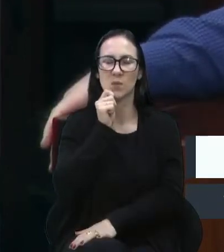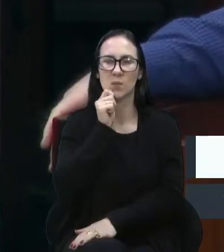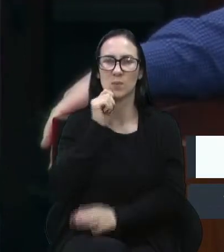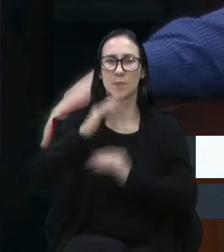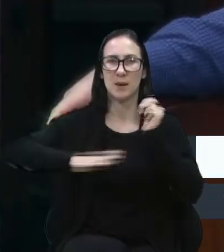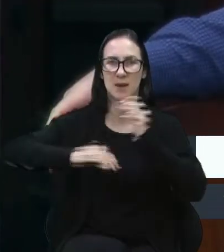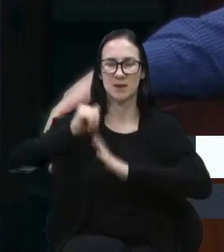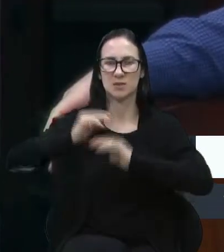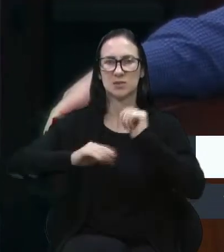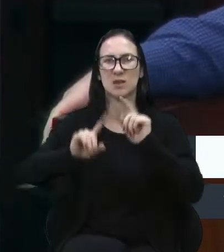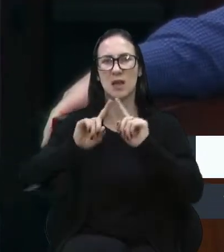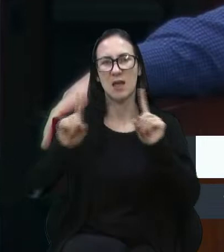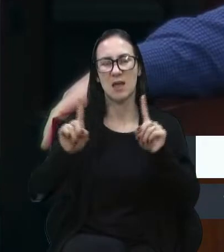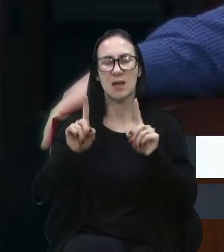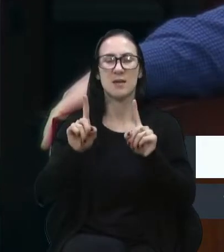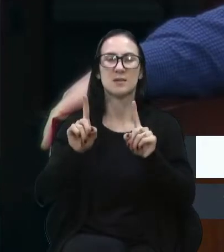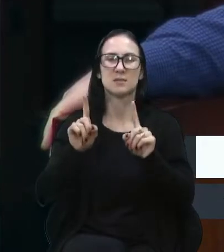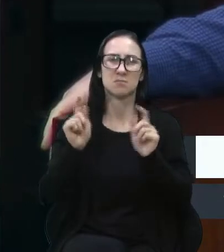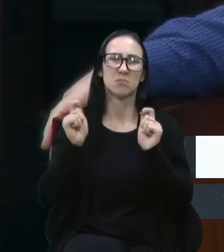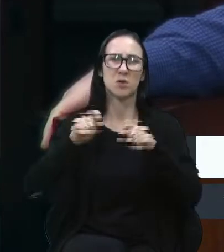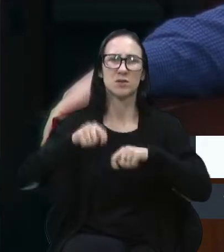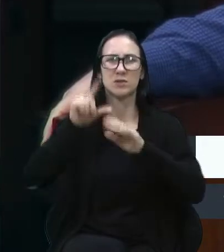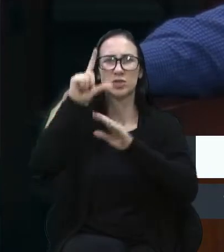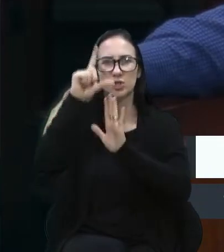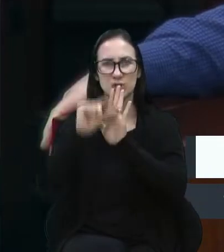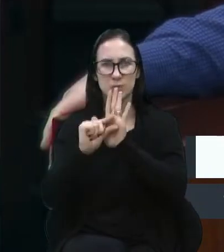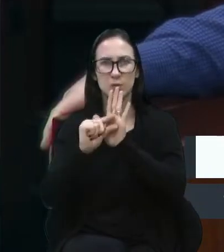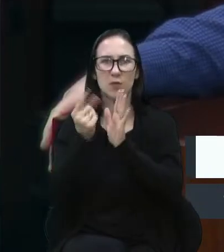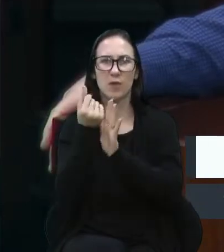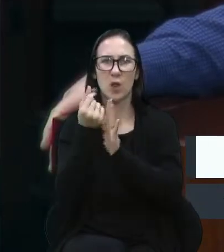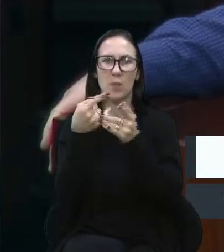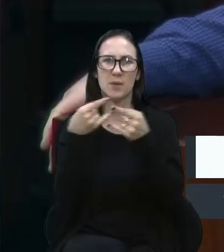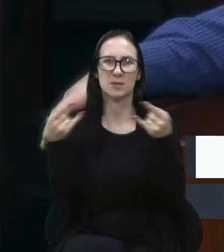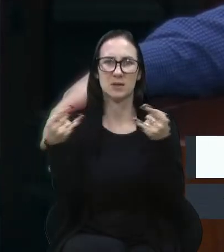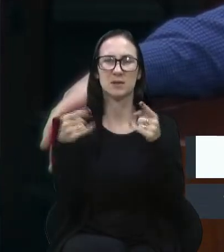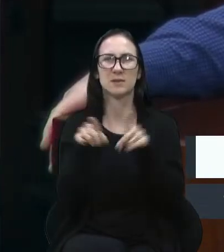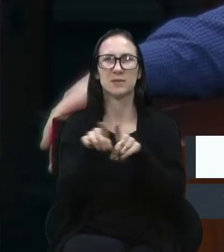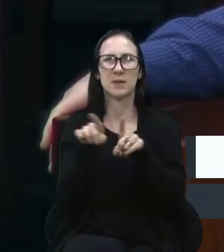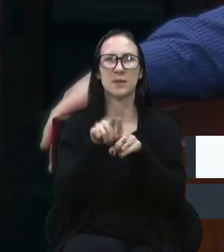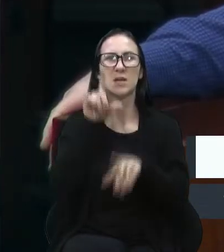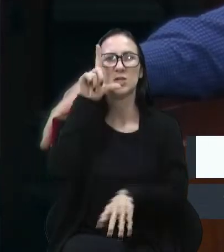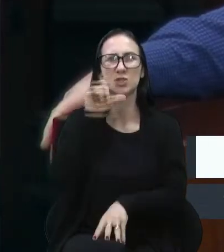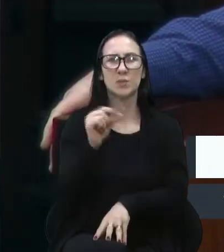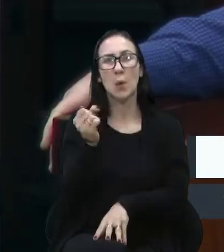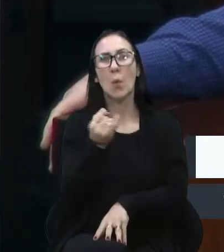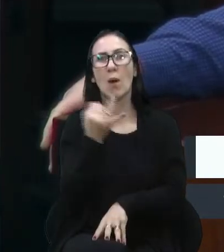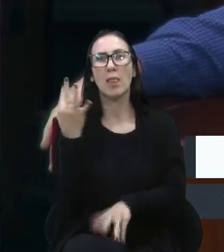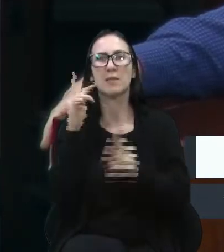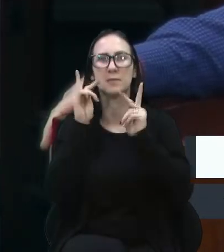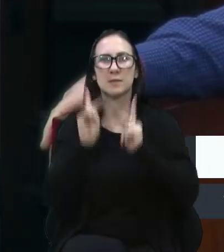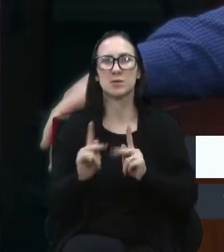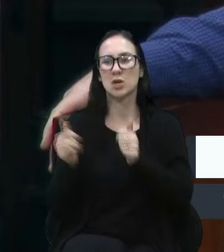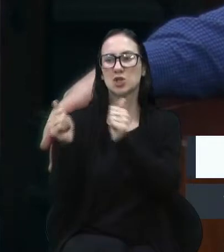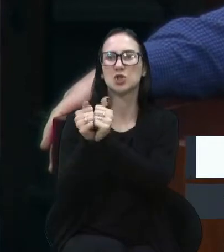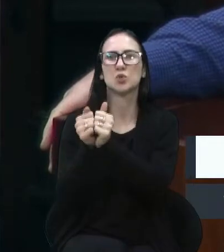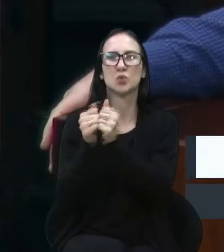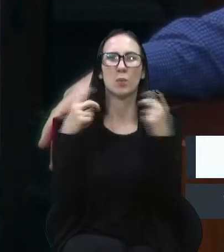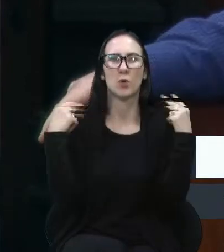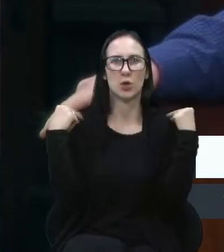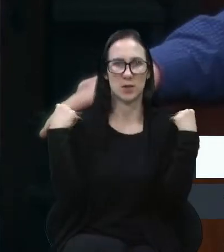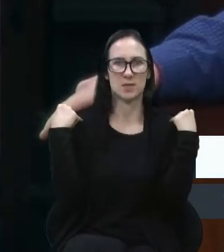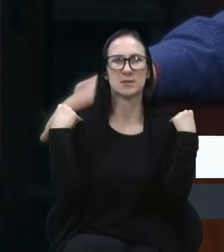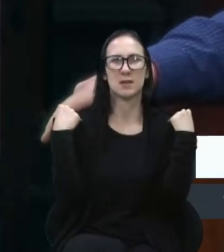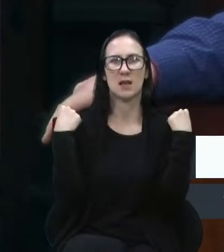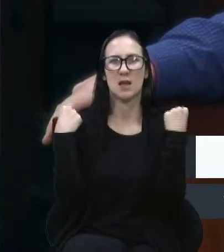forma de reduzir valores da passagem. Redução de cobradores também, que já fizemos indicação aqui, fizemos essa cobrança